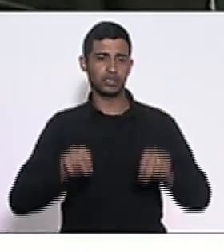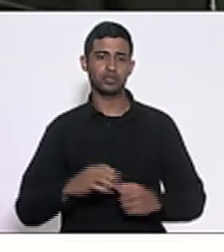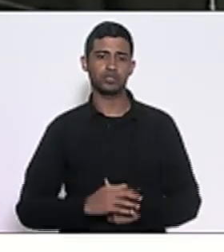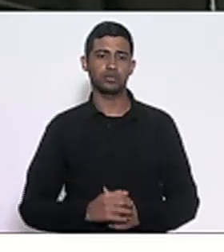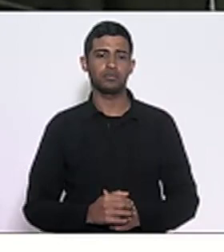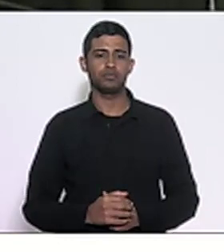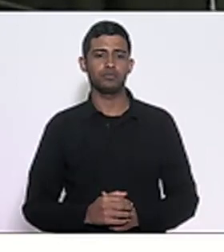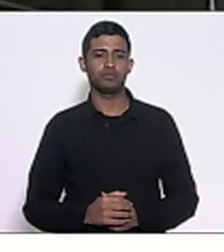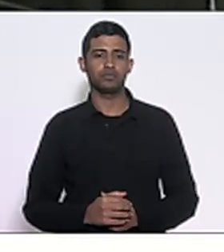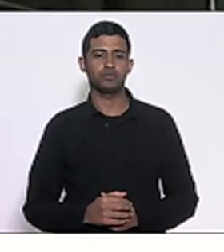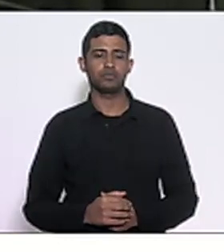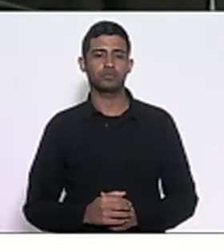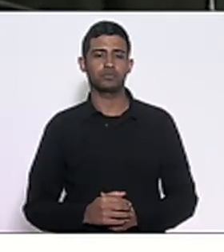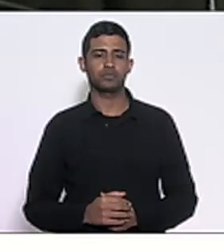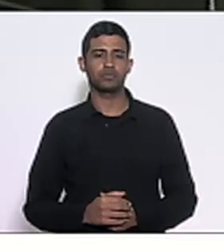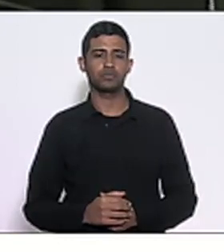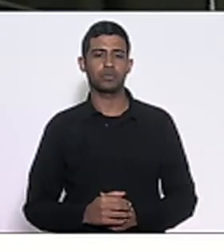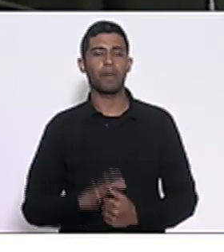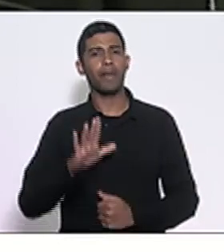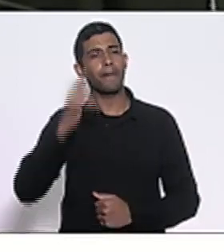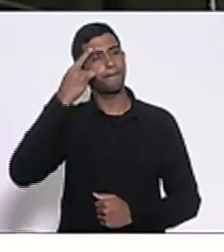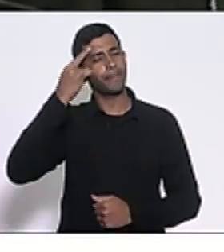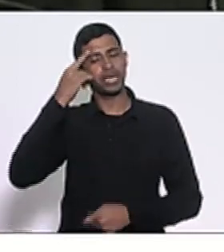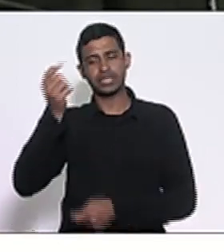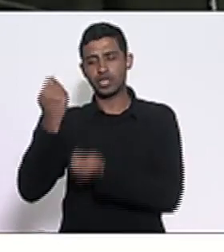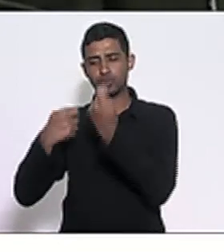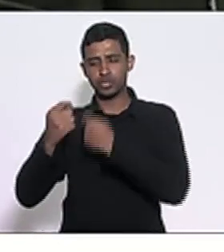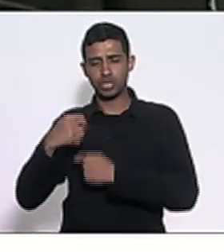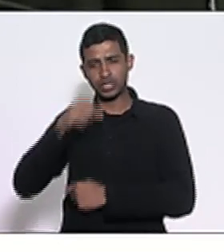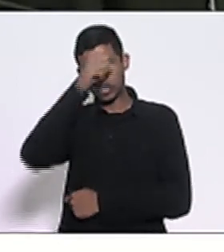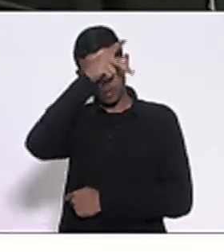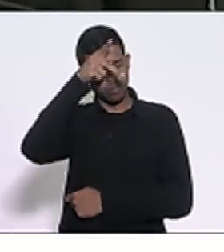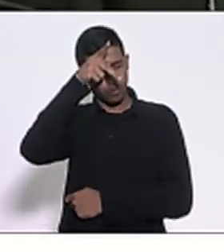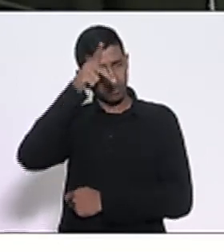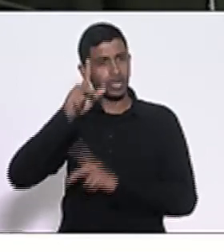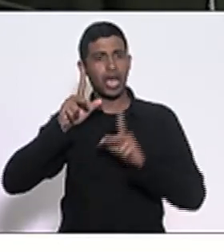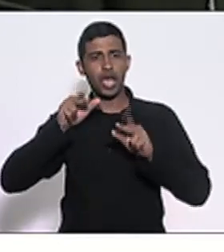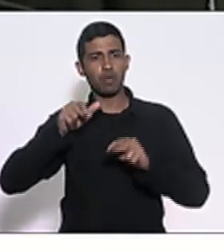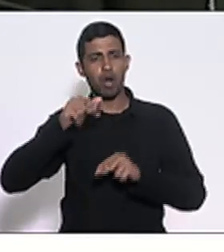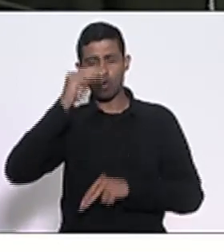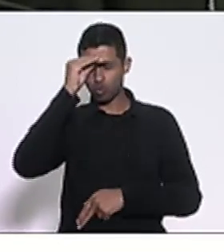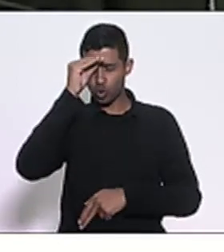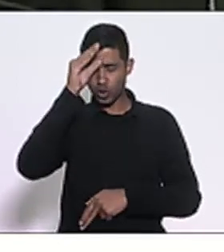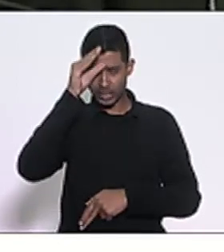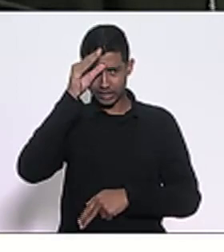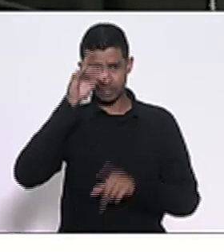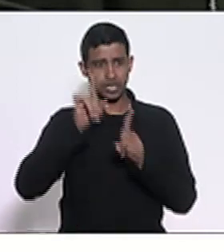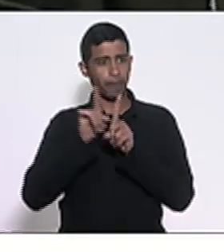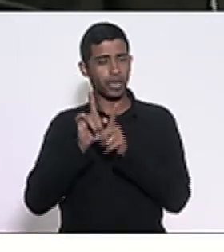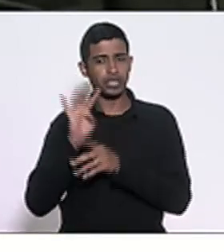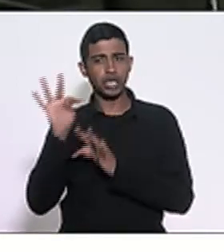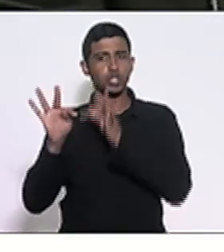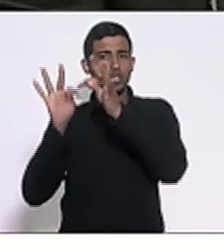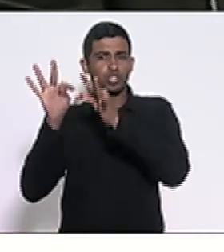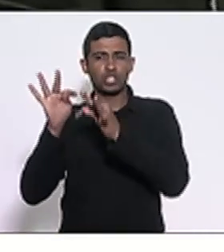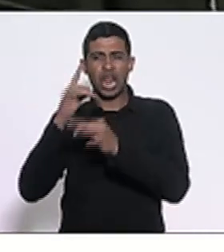na administração pública é jogar o conhecimento e a tecnologia atual fora.